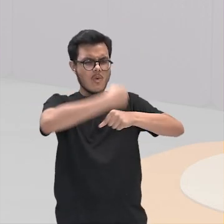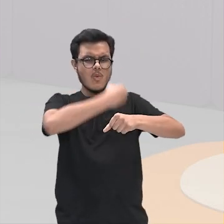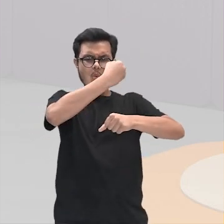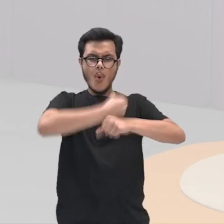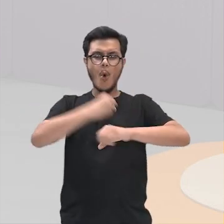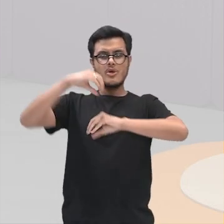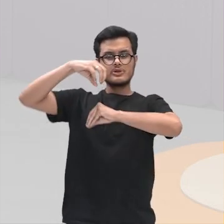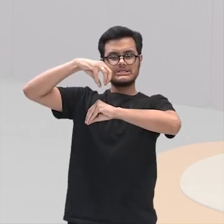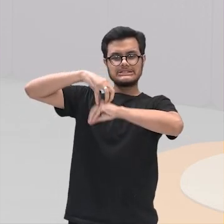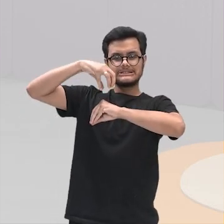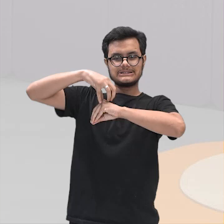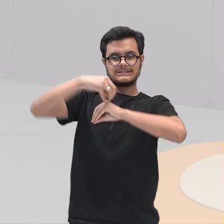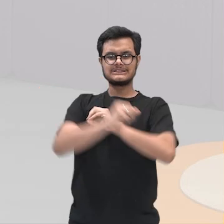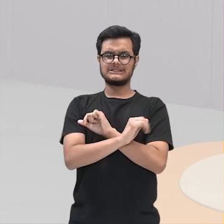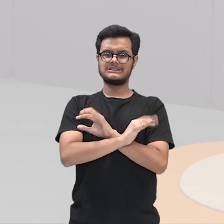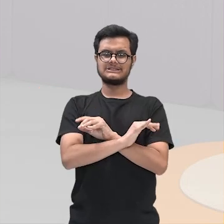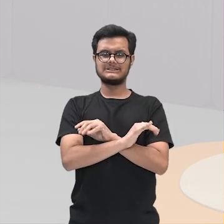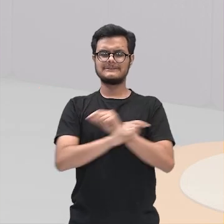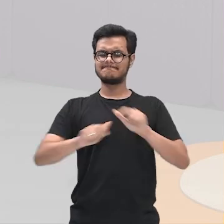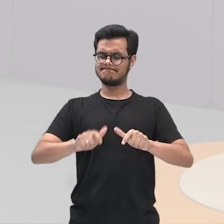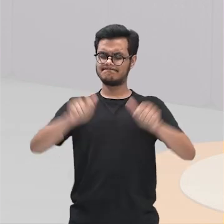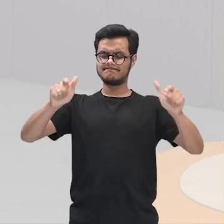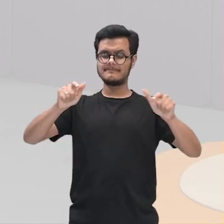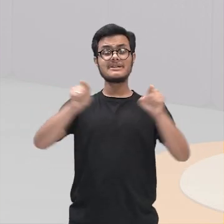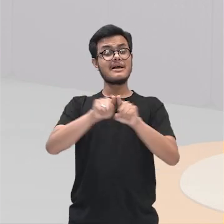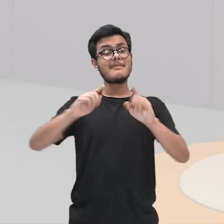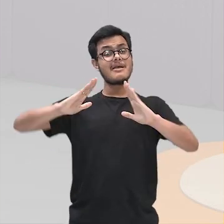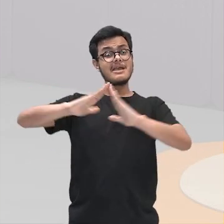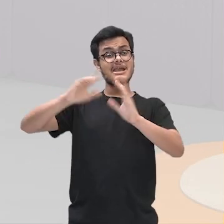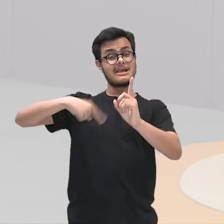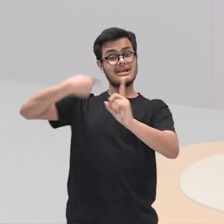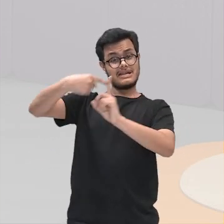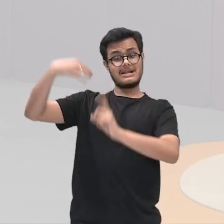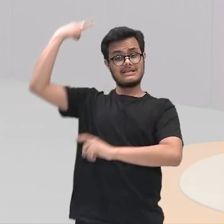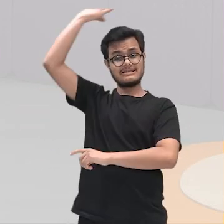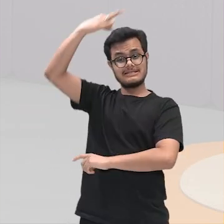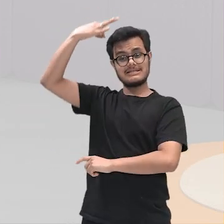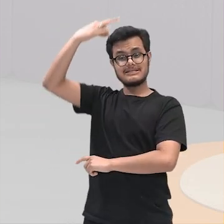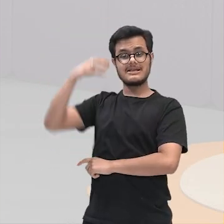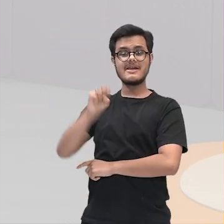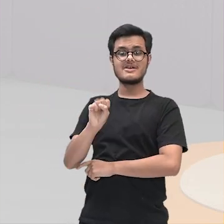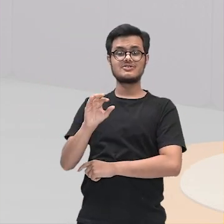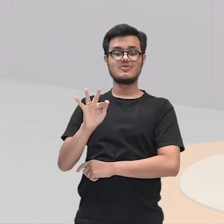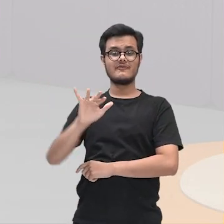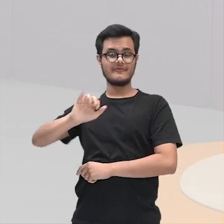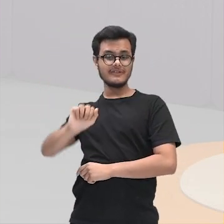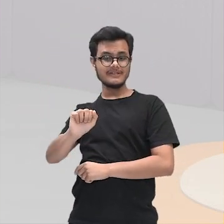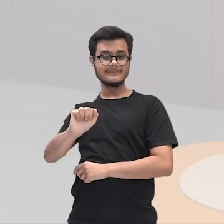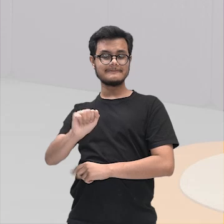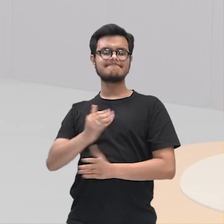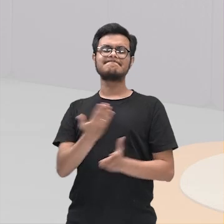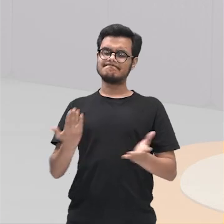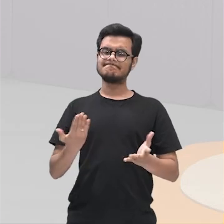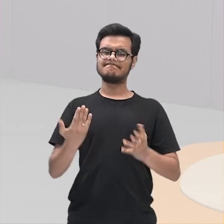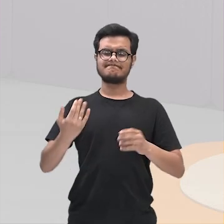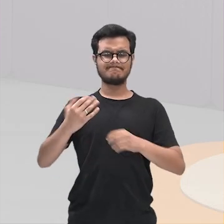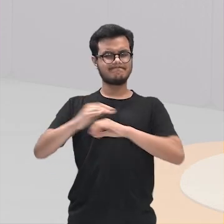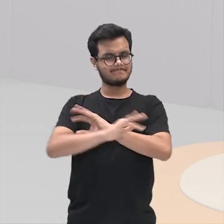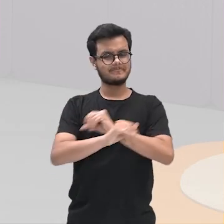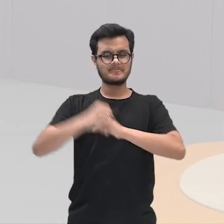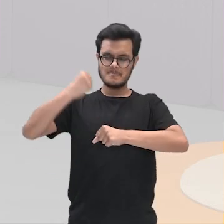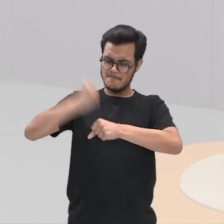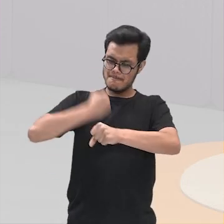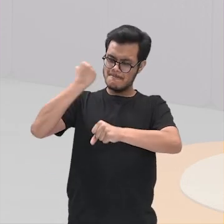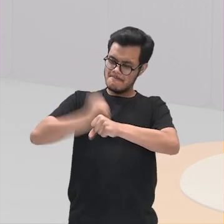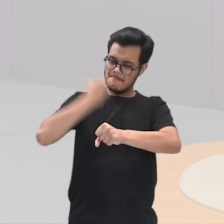Constantinopla, incluindo a grandiosa igreja de Santa Sofia. A reconstrução da cidade foi um esforço abrangente